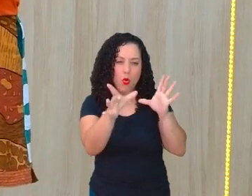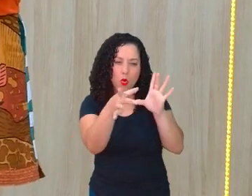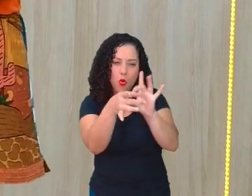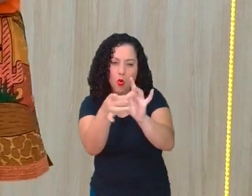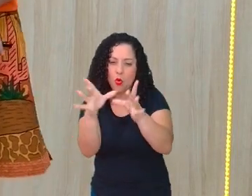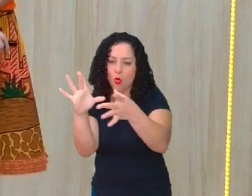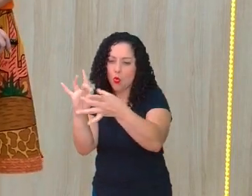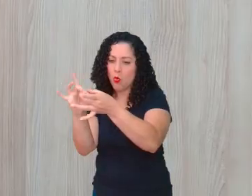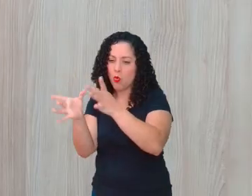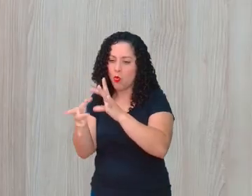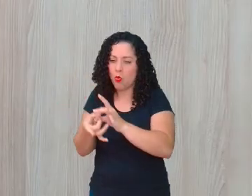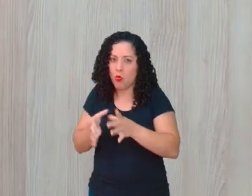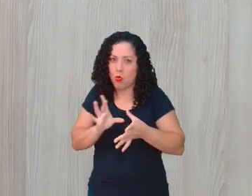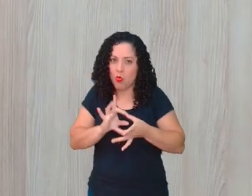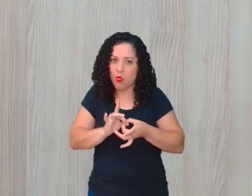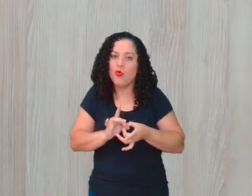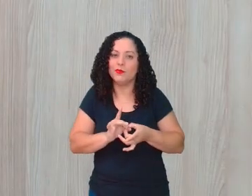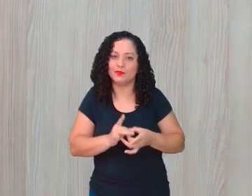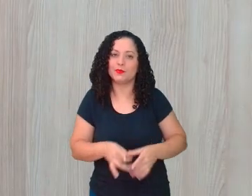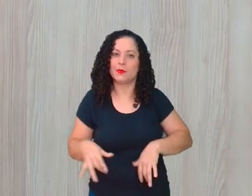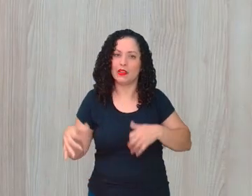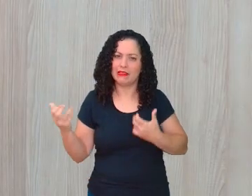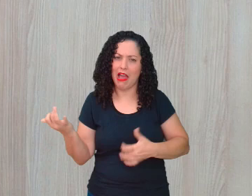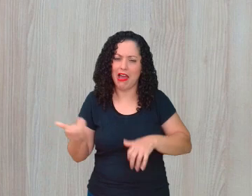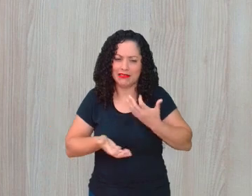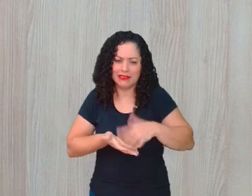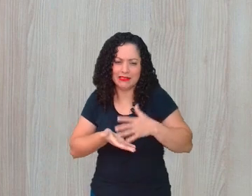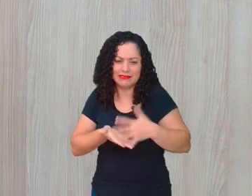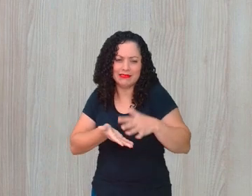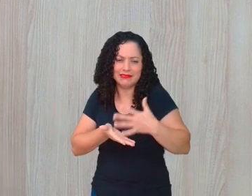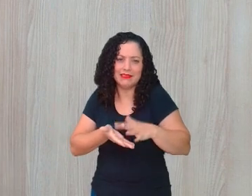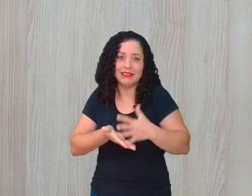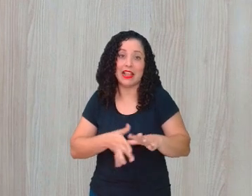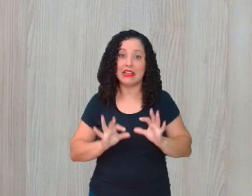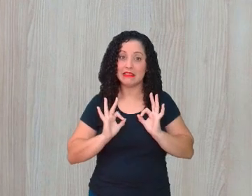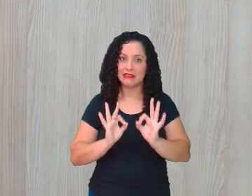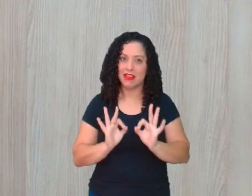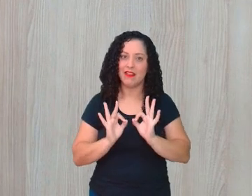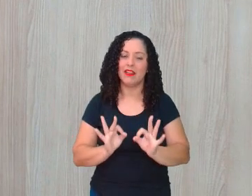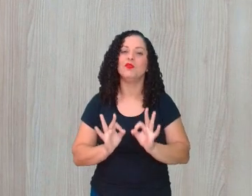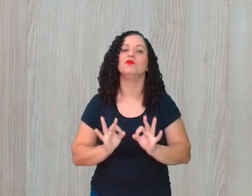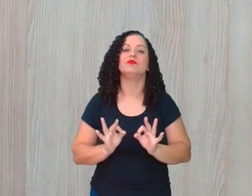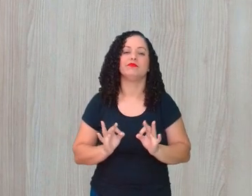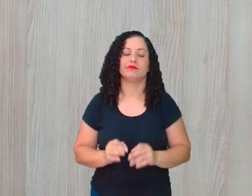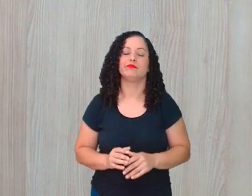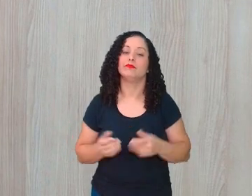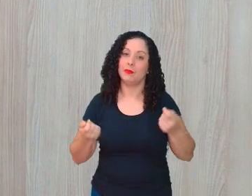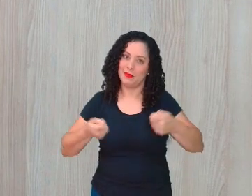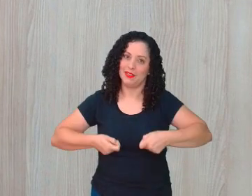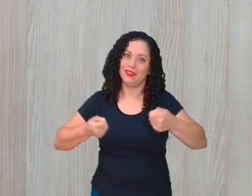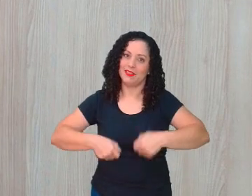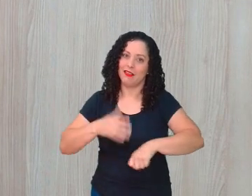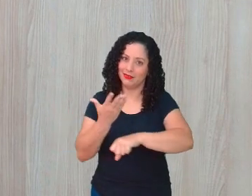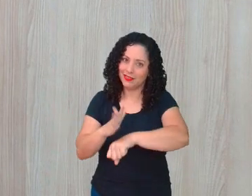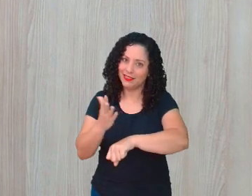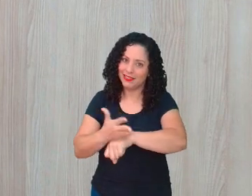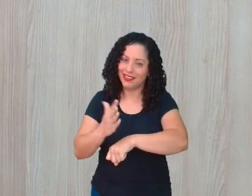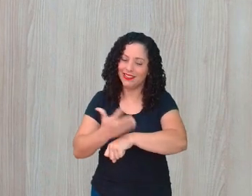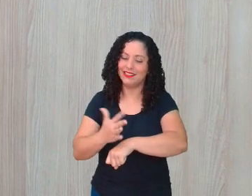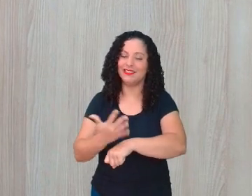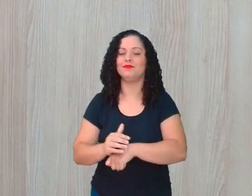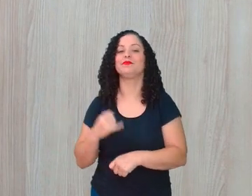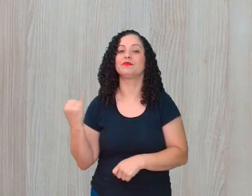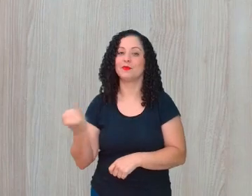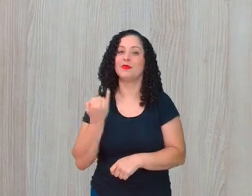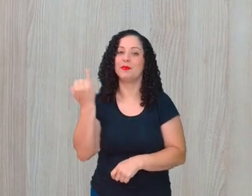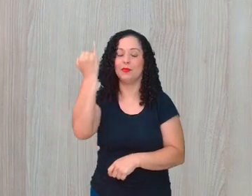tocando de maneira certa as notas, né? Ou Pois seja, é. gente, Por isso que eu coloquei dá trabalho. aí. Por que é importante